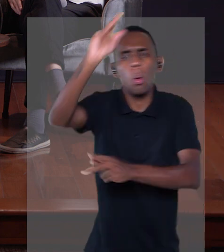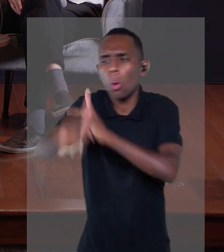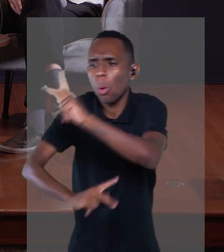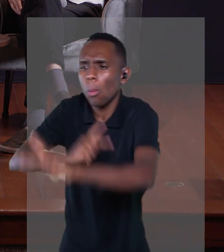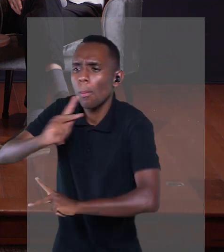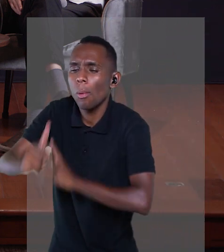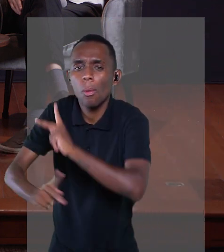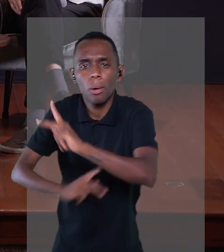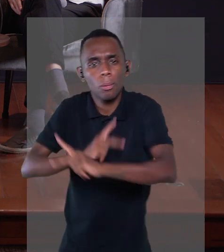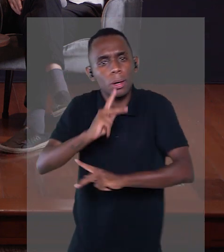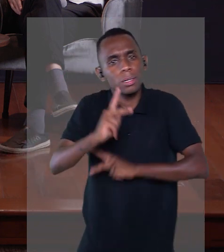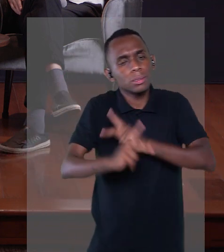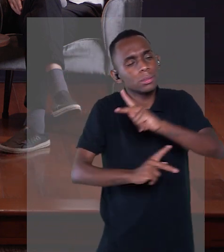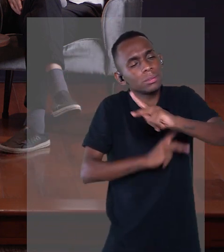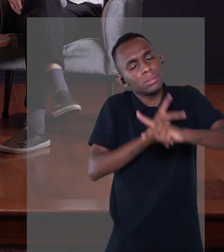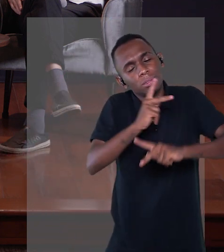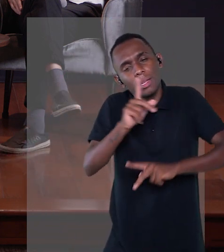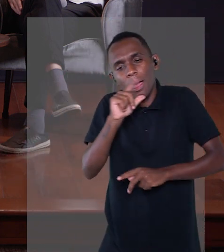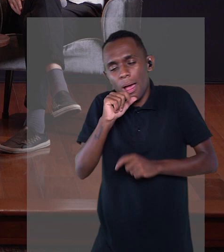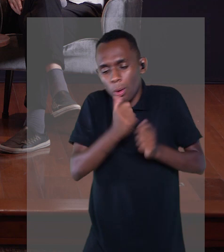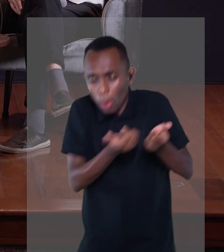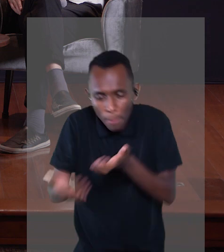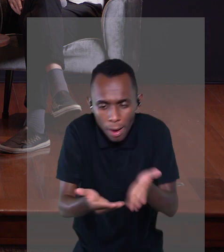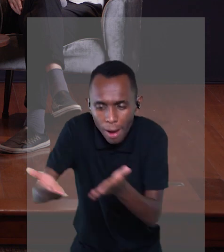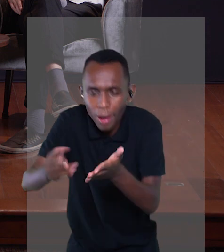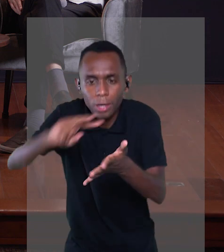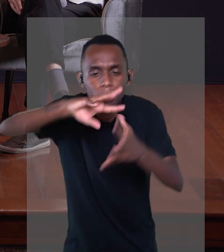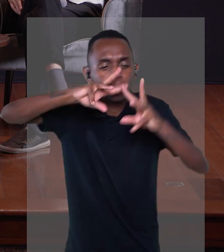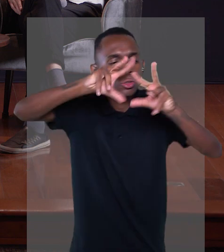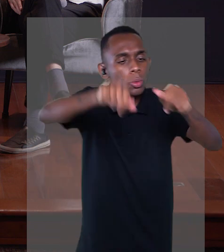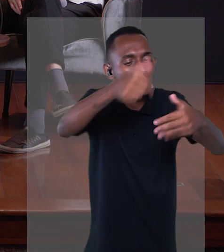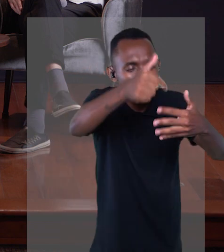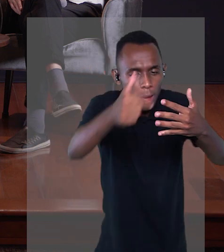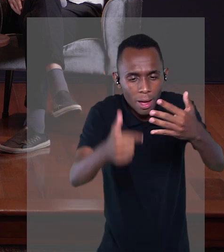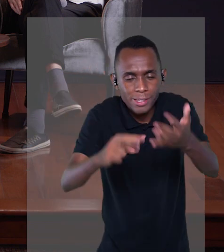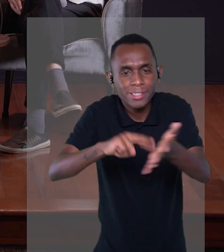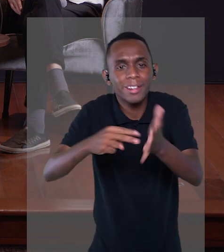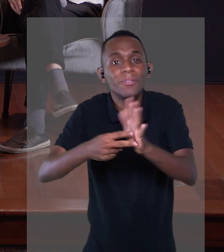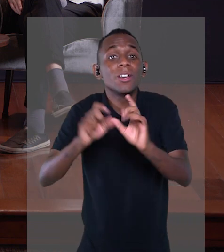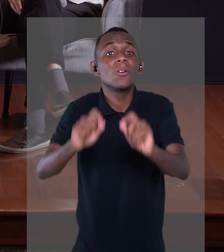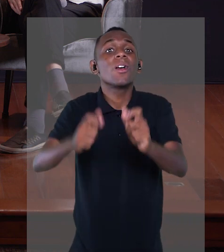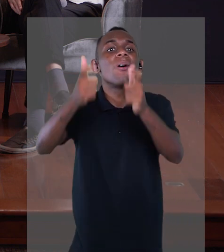almas, as águas, Minas